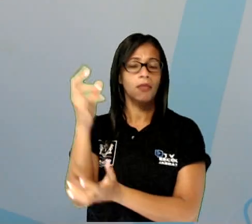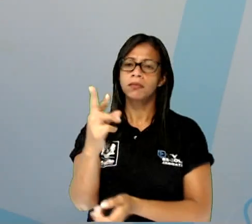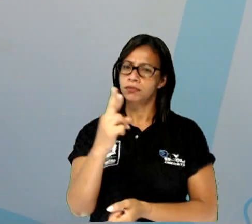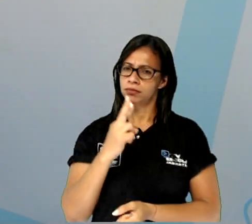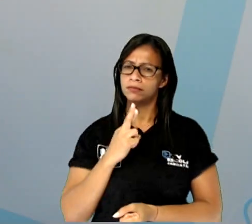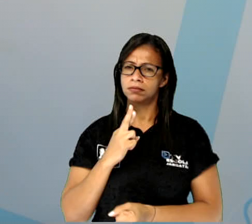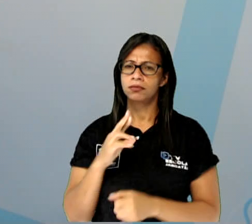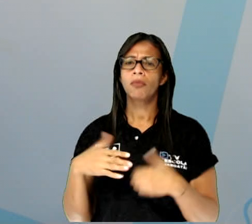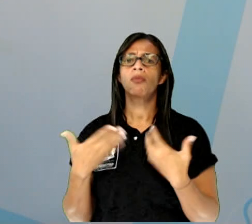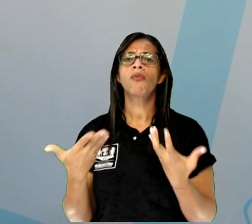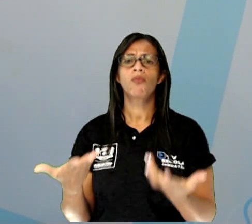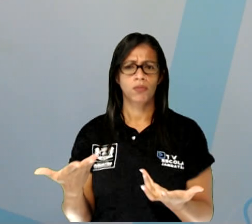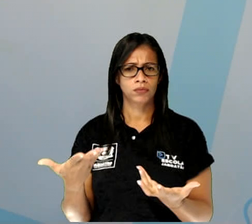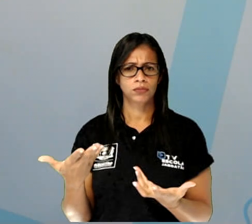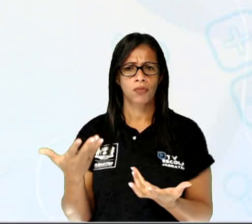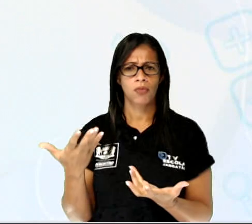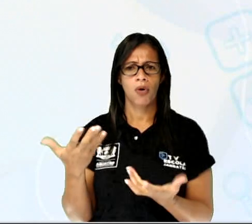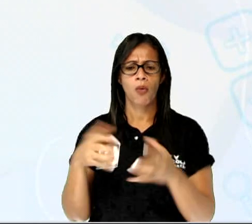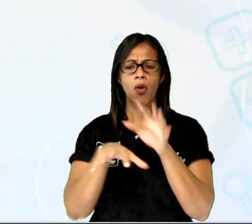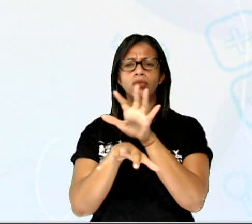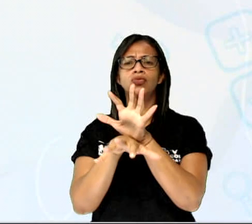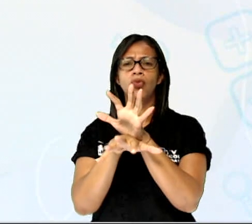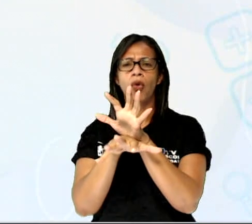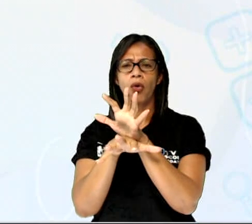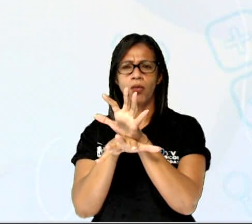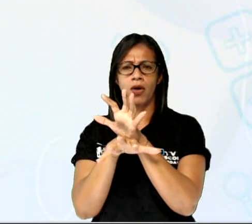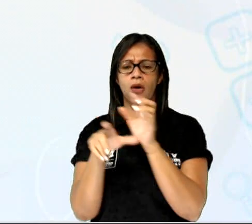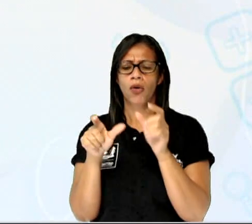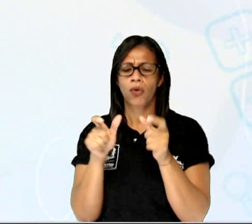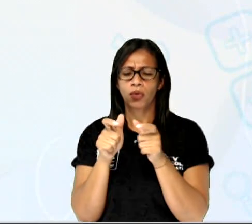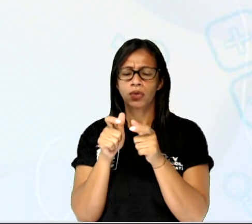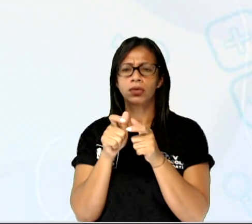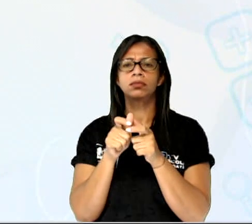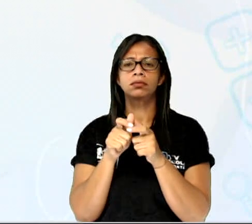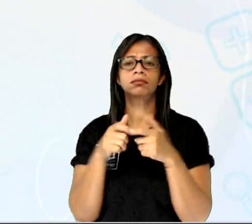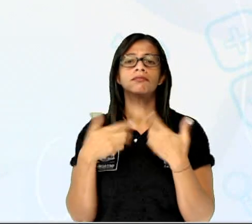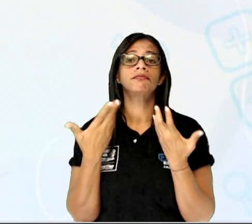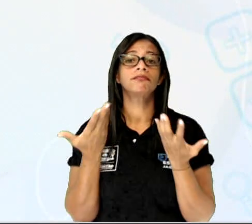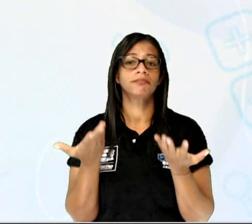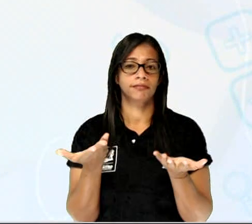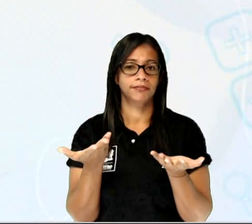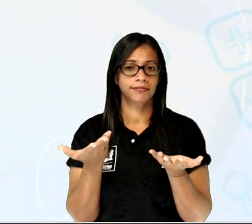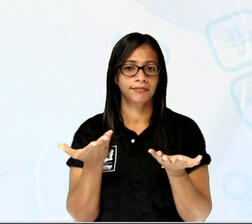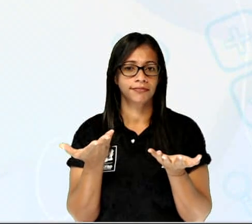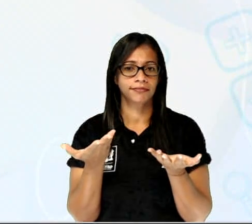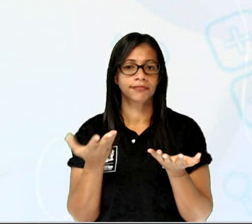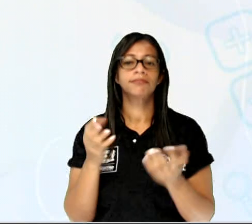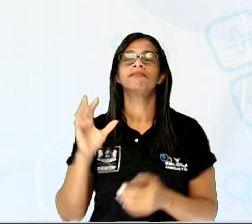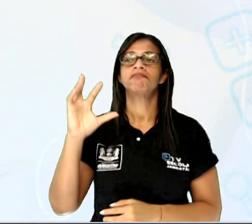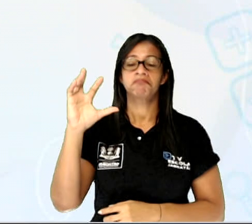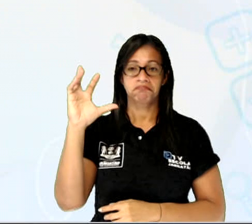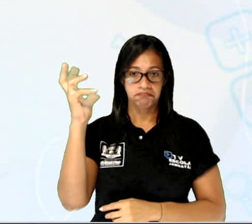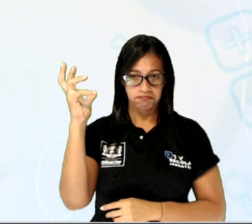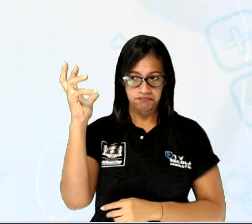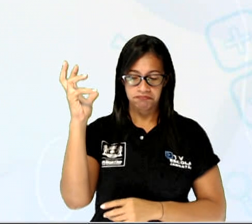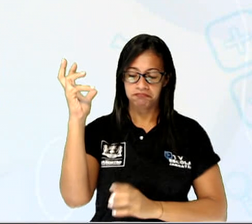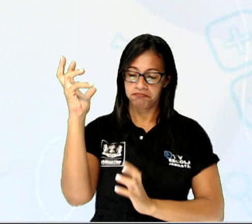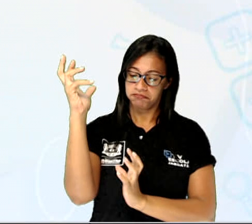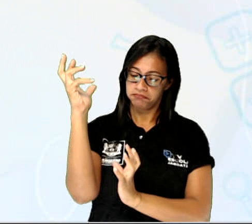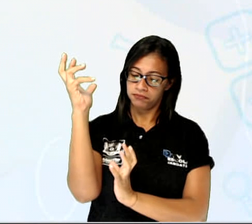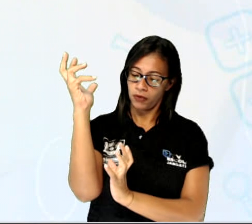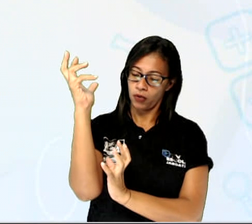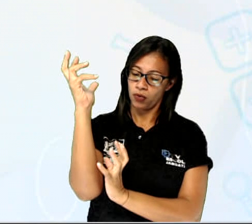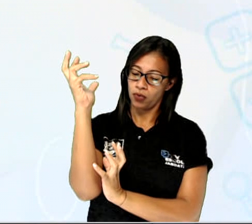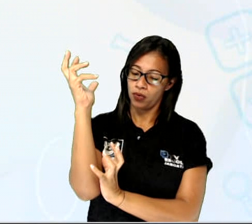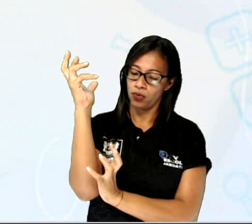curta? Vamos ver se vocês acertaram? Muito bem, crianças. A sombra mais curta